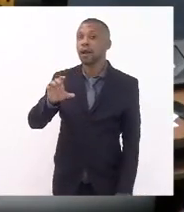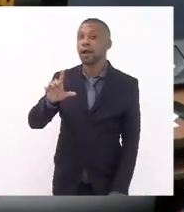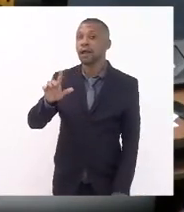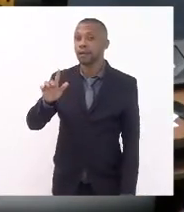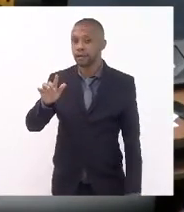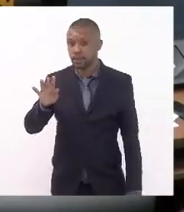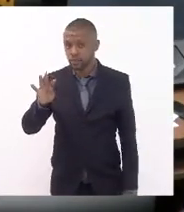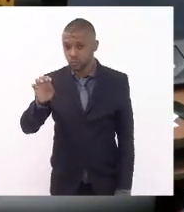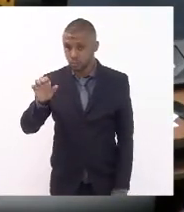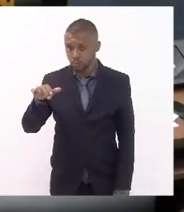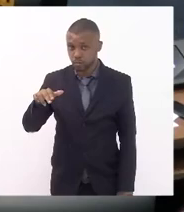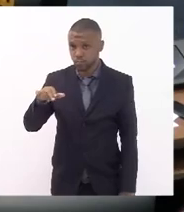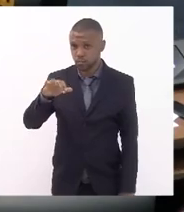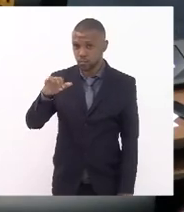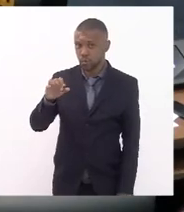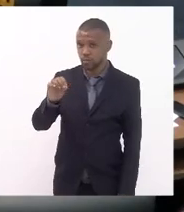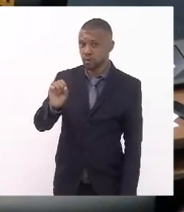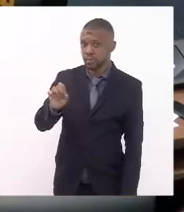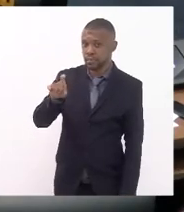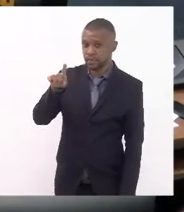José.